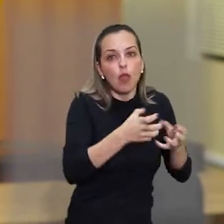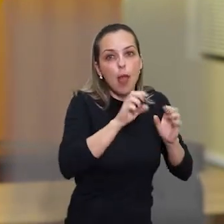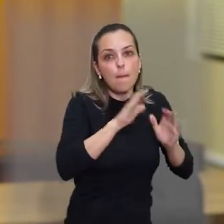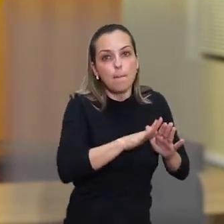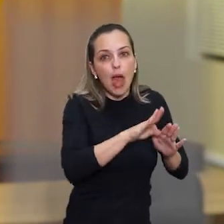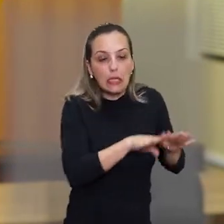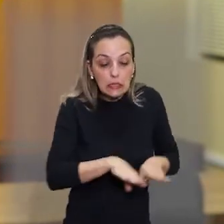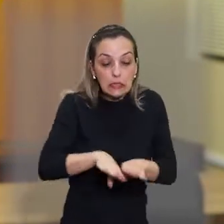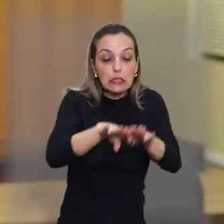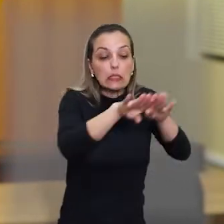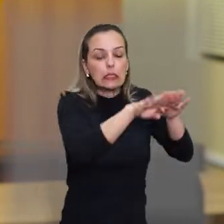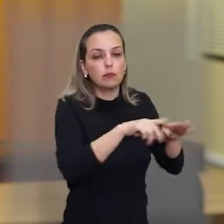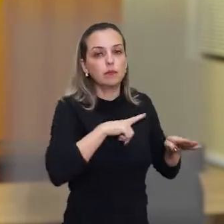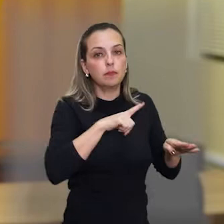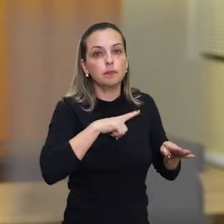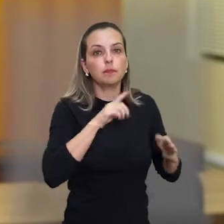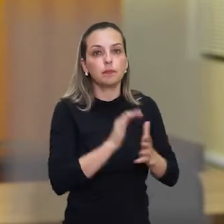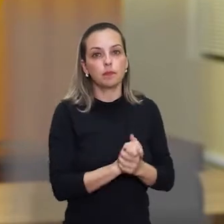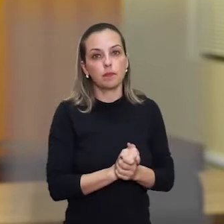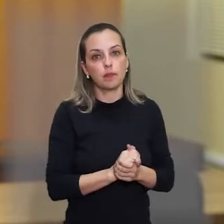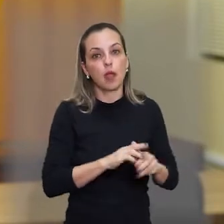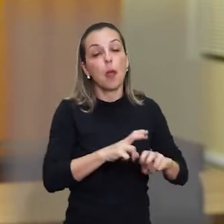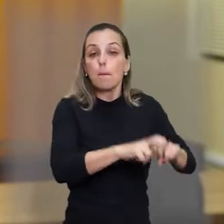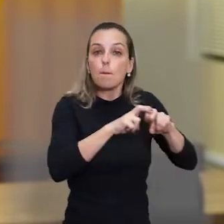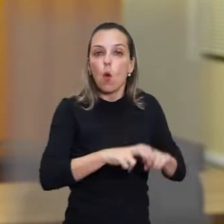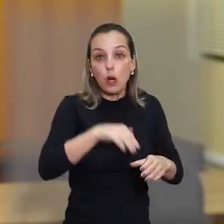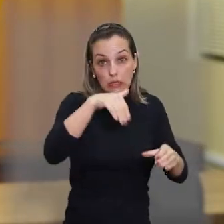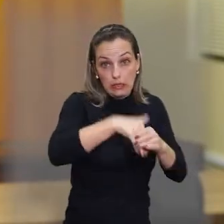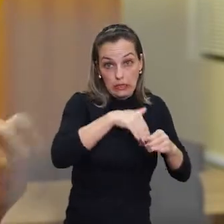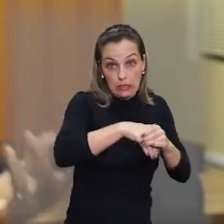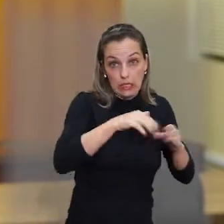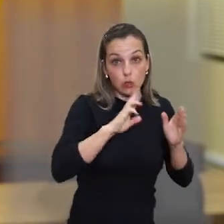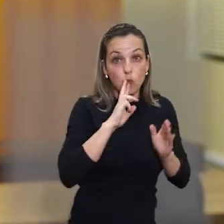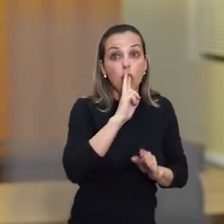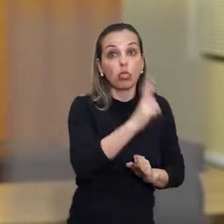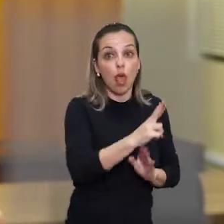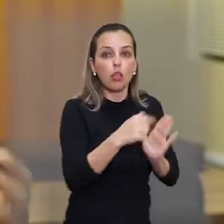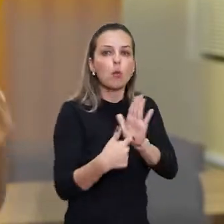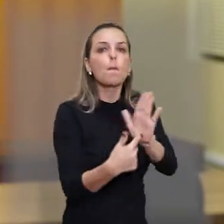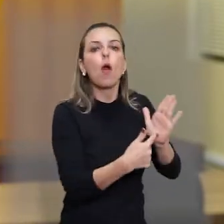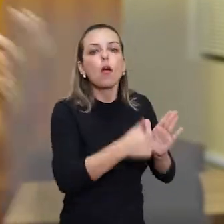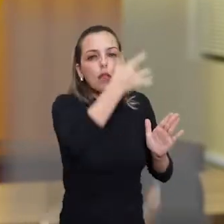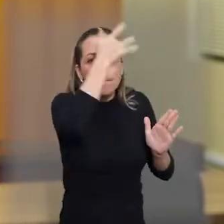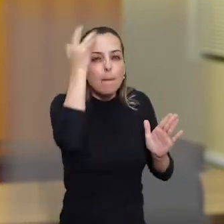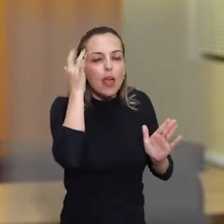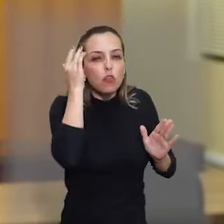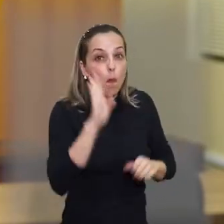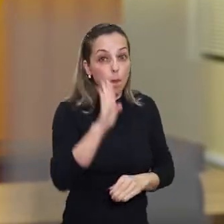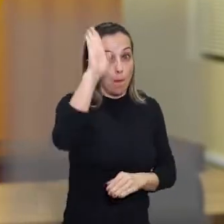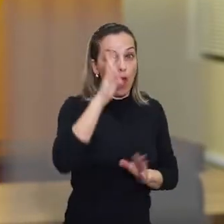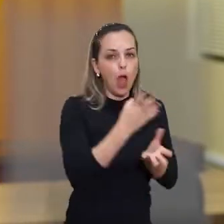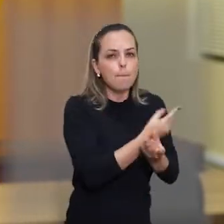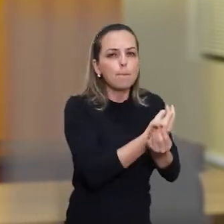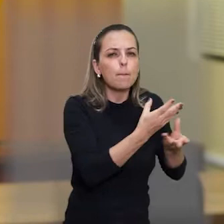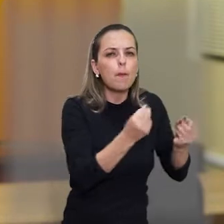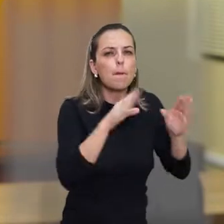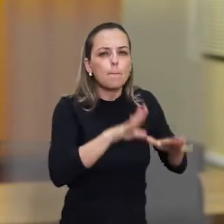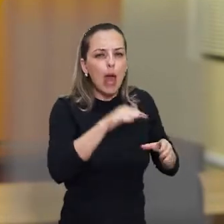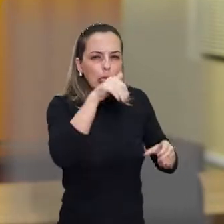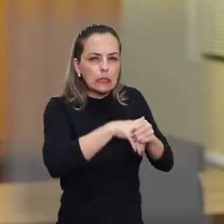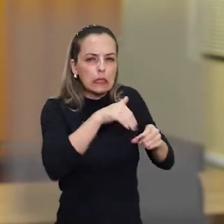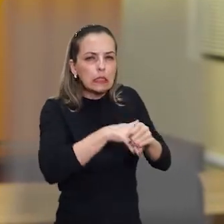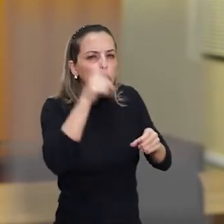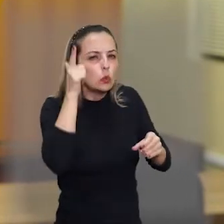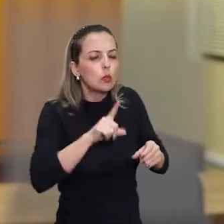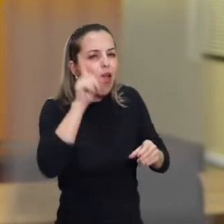Então, por isso, reflete-se no resultado das eleições e também no número que concorre. Nós temos muito mais pessoas concorrendo, muito